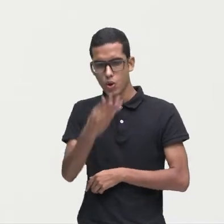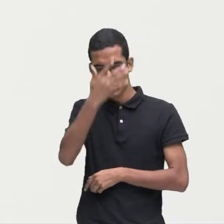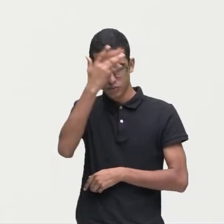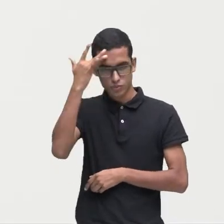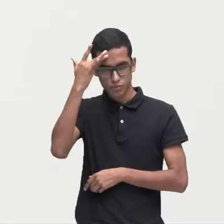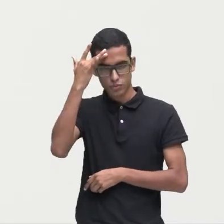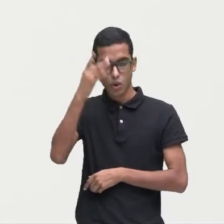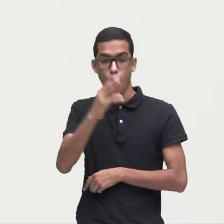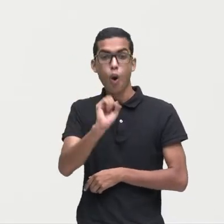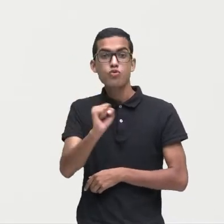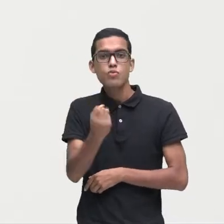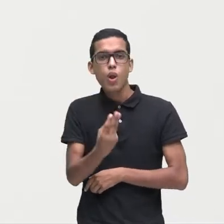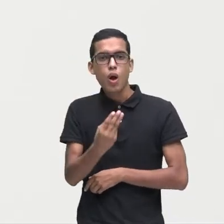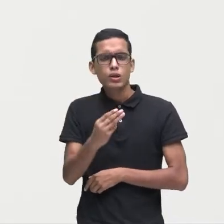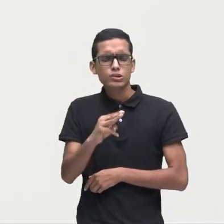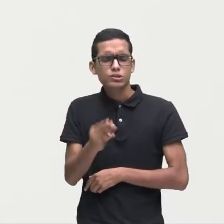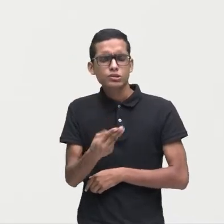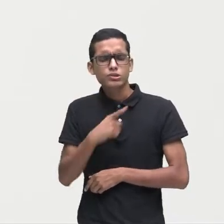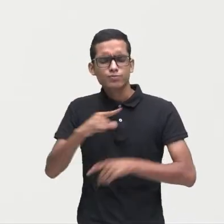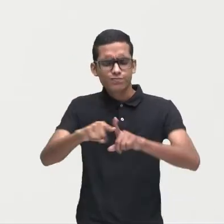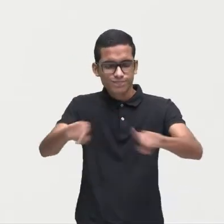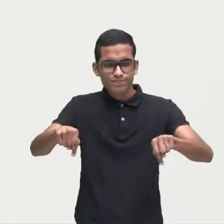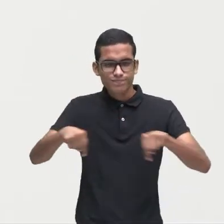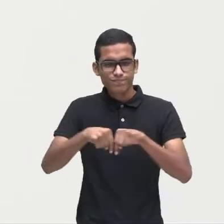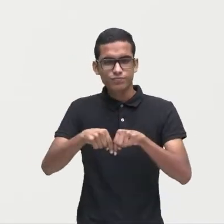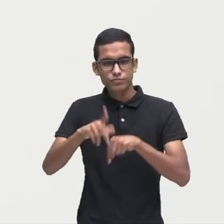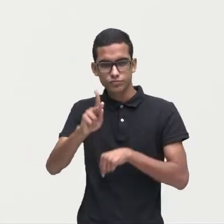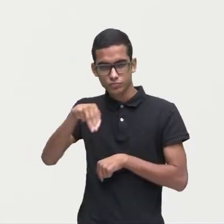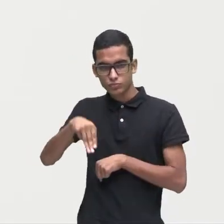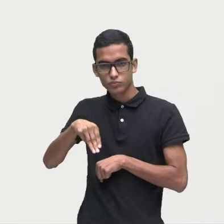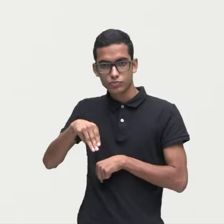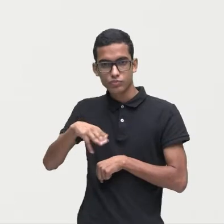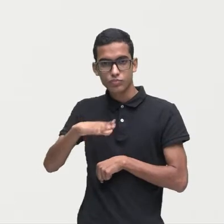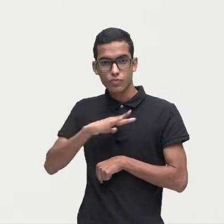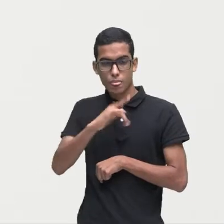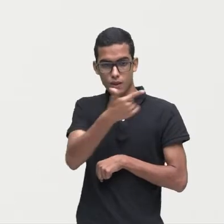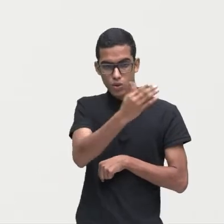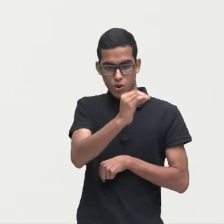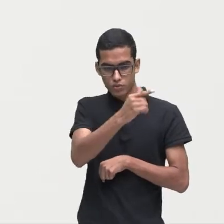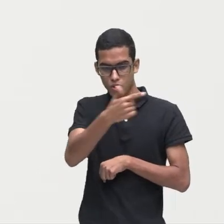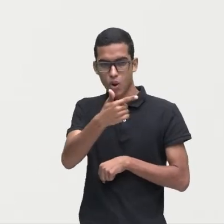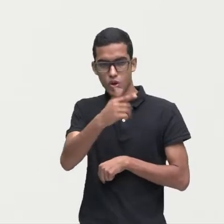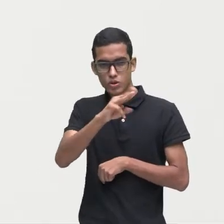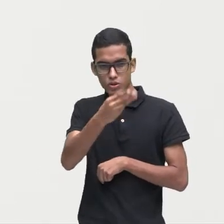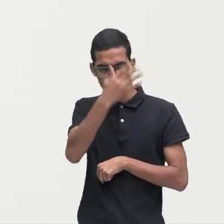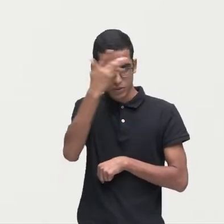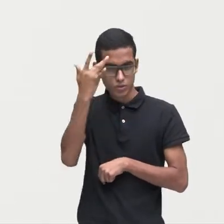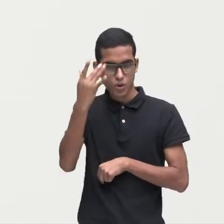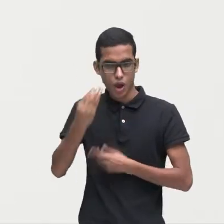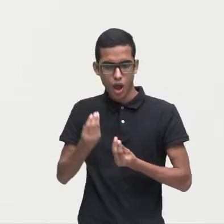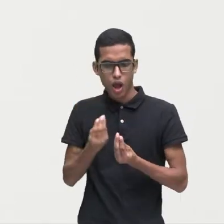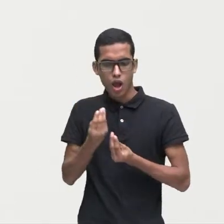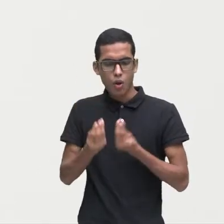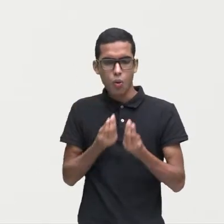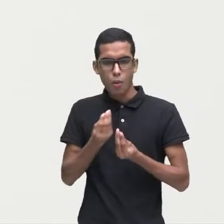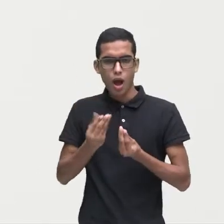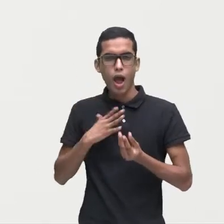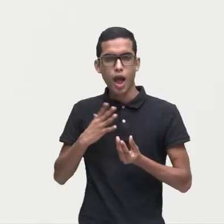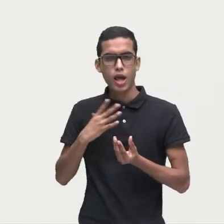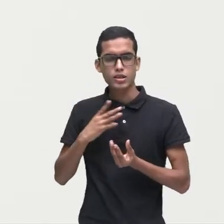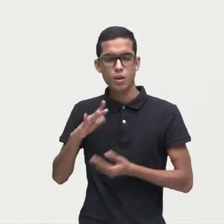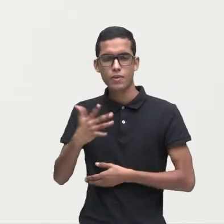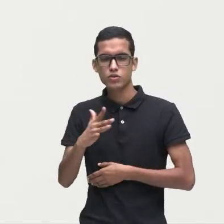nossos 202 milhões de habitantes dá uma média de 23,72 habitantes por quilômetro quadrado. É a